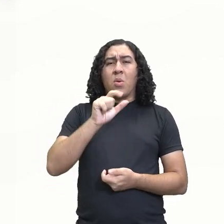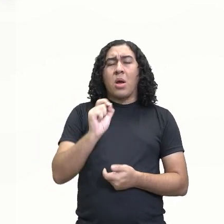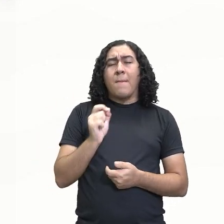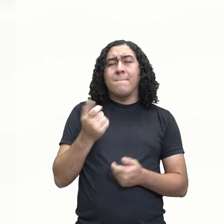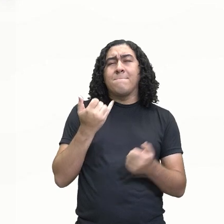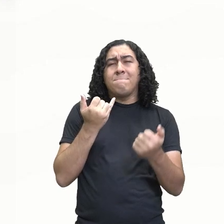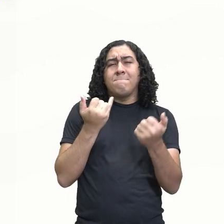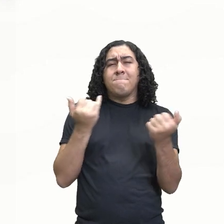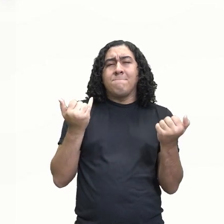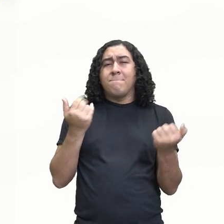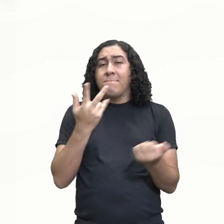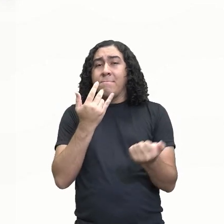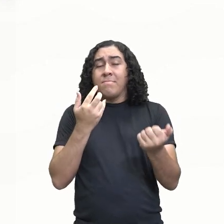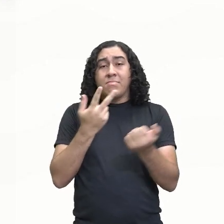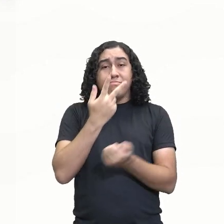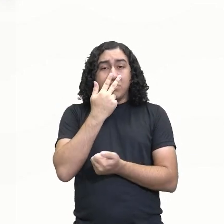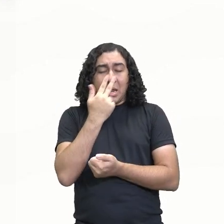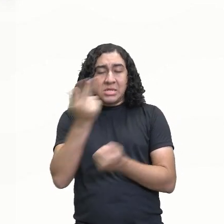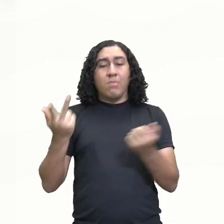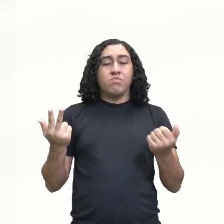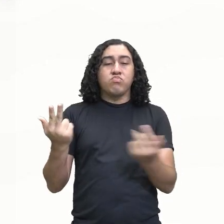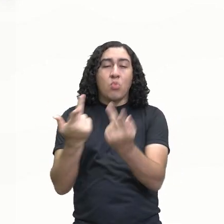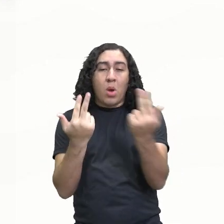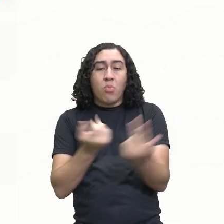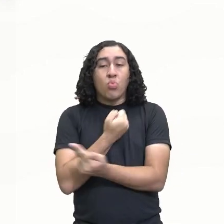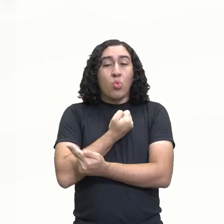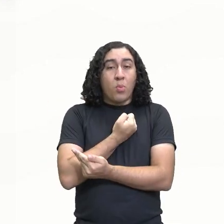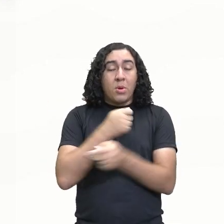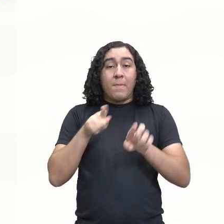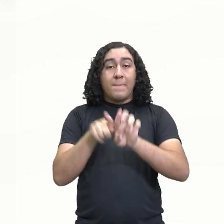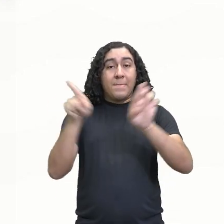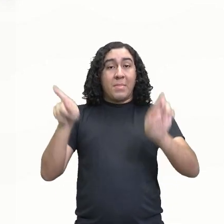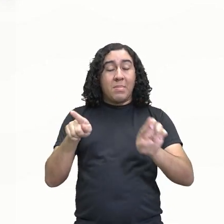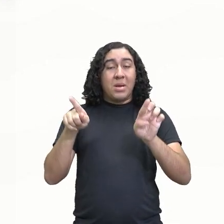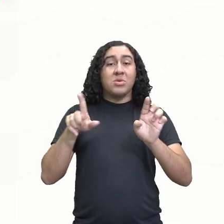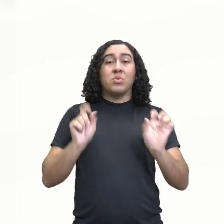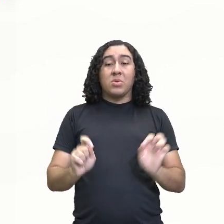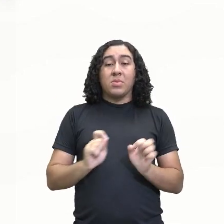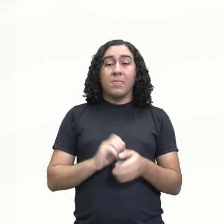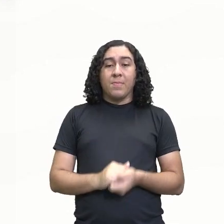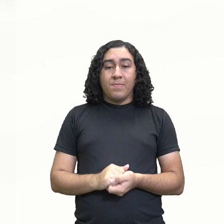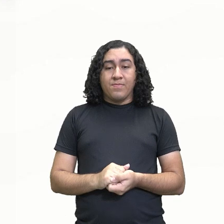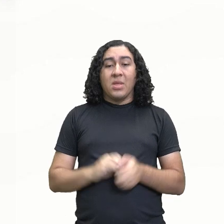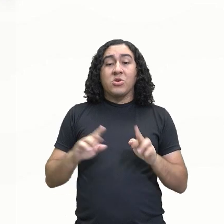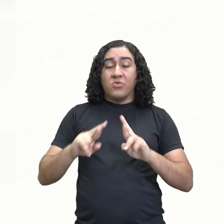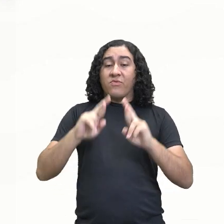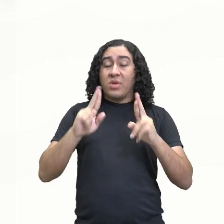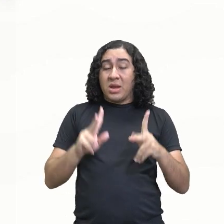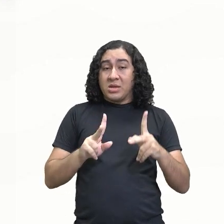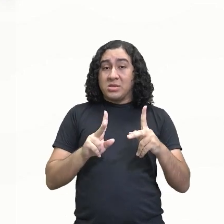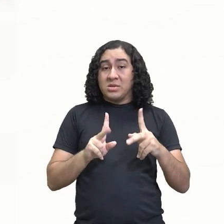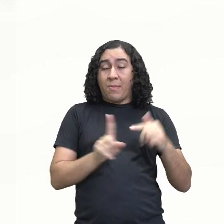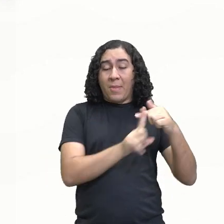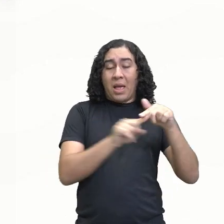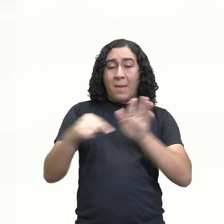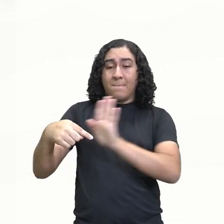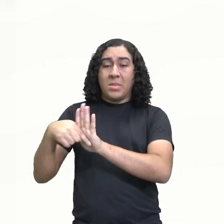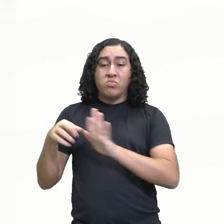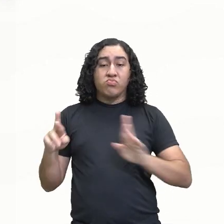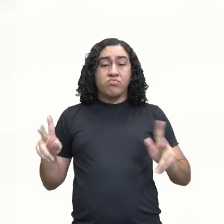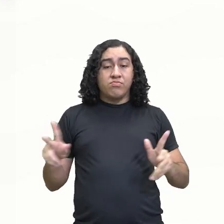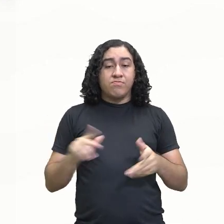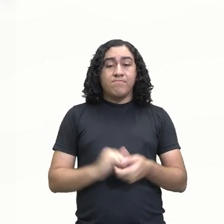termos de valores, de numerais, mas que os sinais são o quê? Diferentes. Então, vamos ler de novo